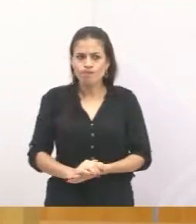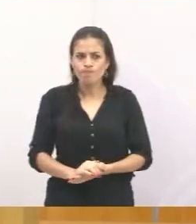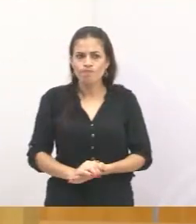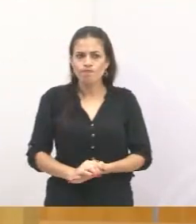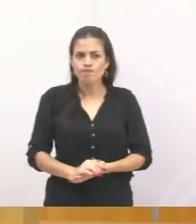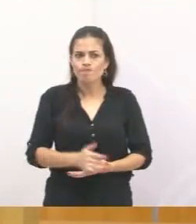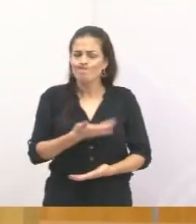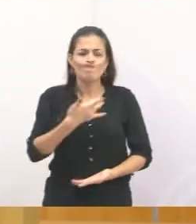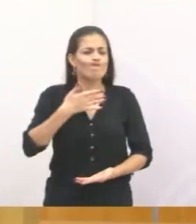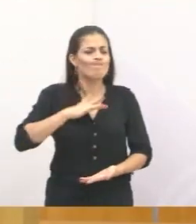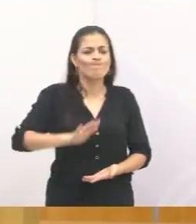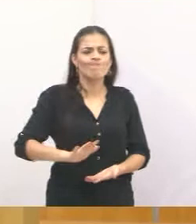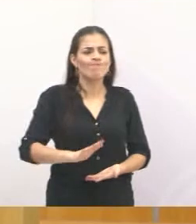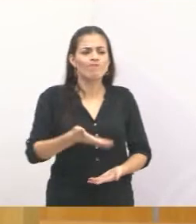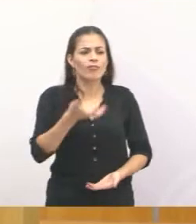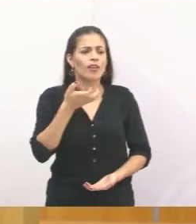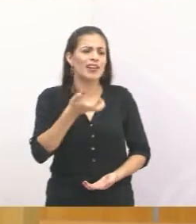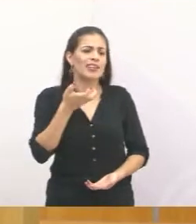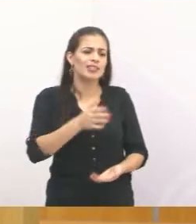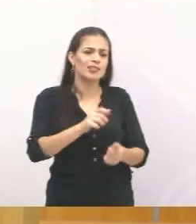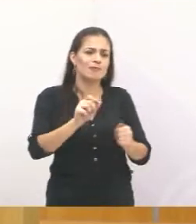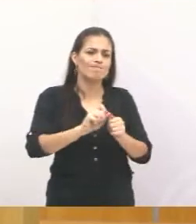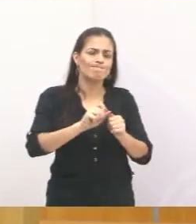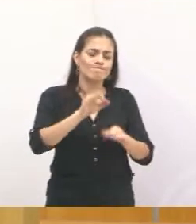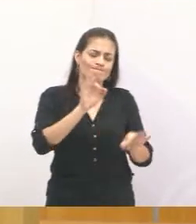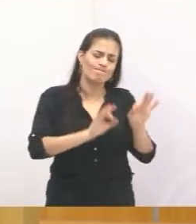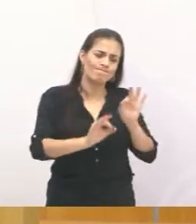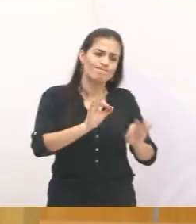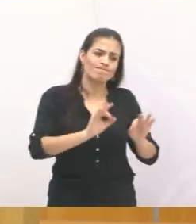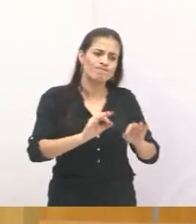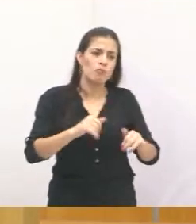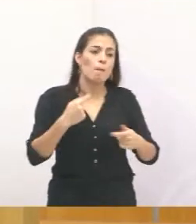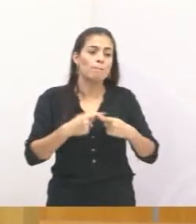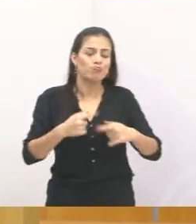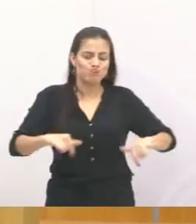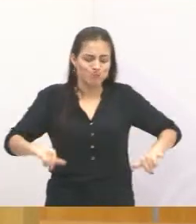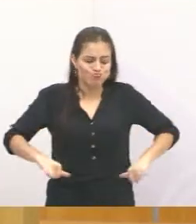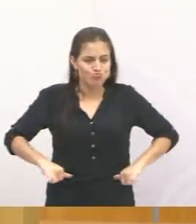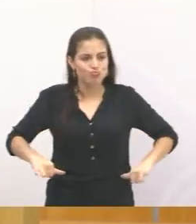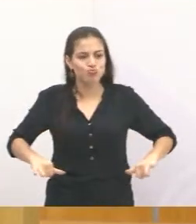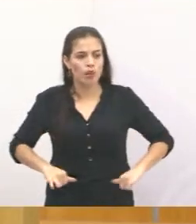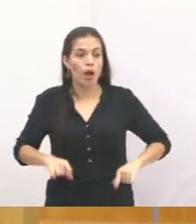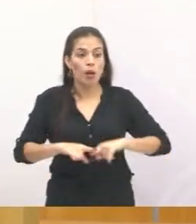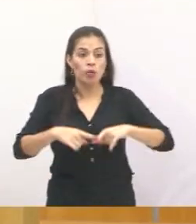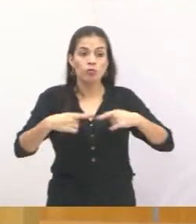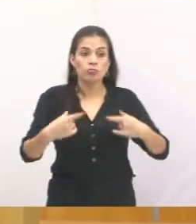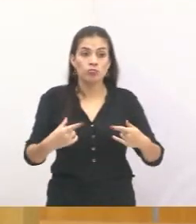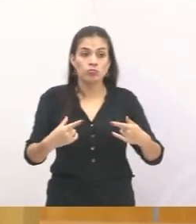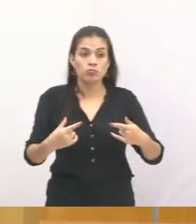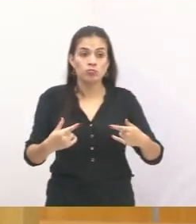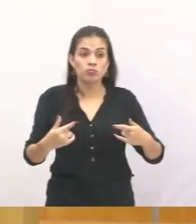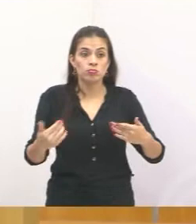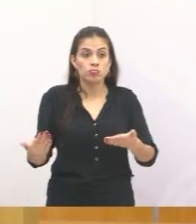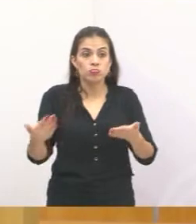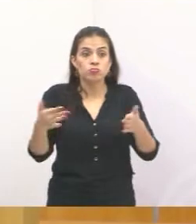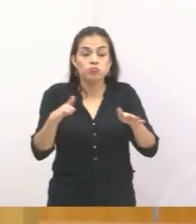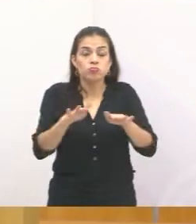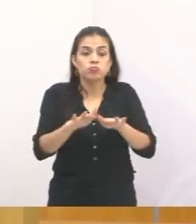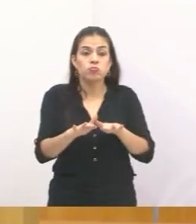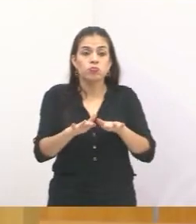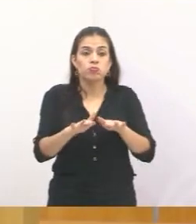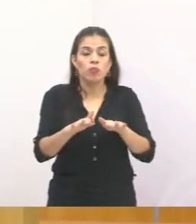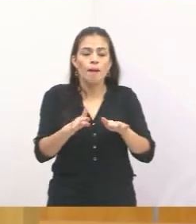reforma, todas as reformas são sacrificantes, mas conseguimos chegar em denominadores que